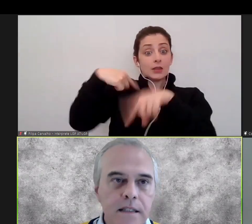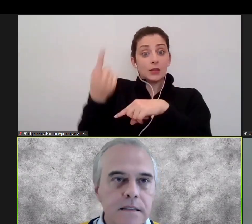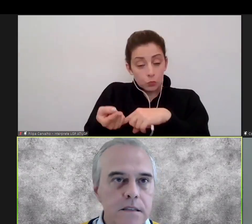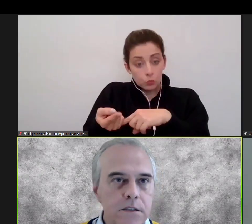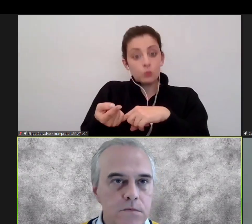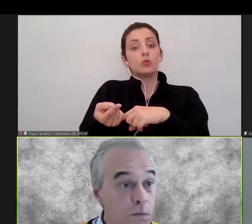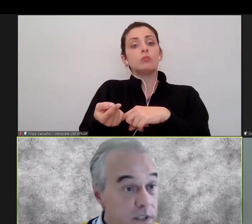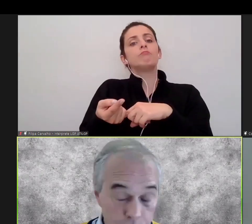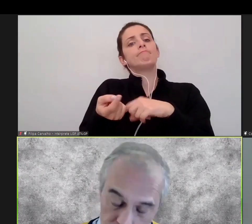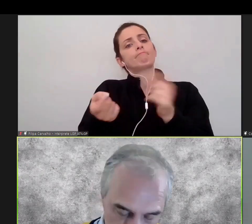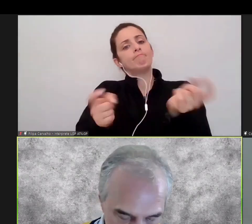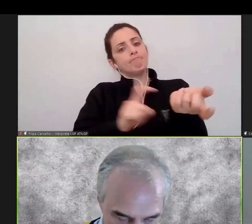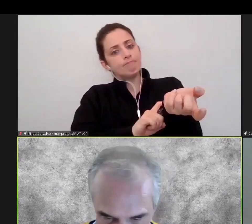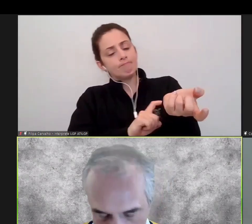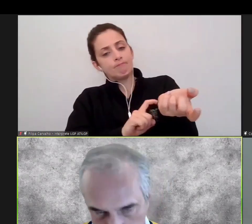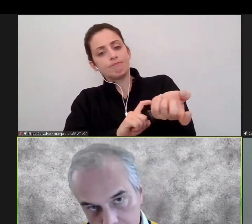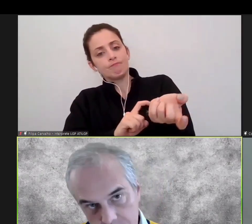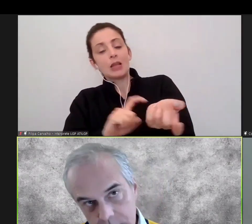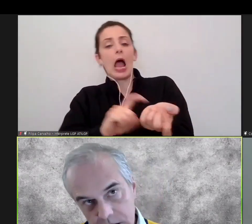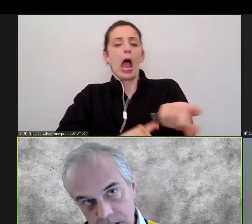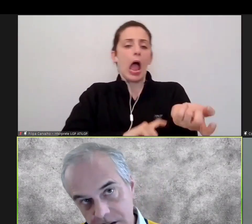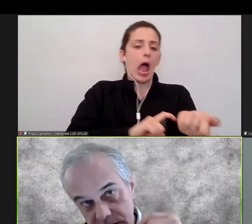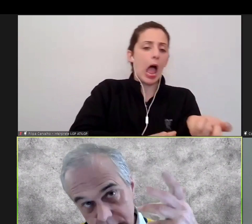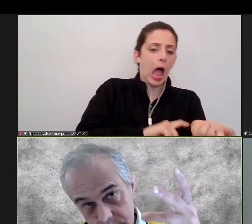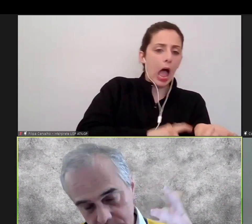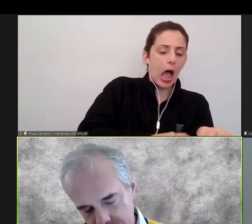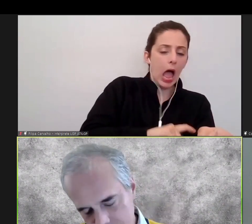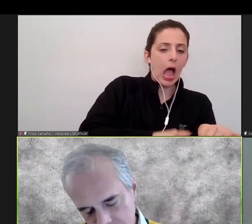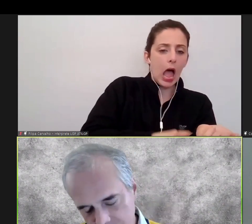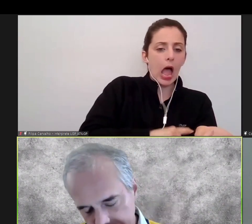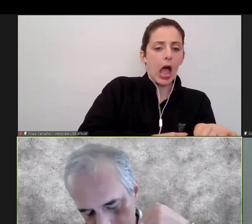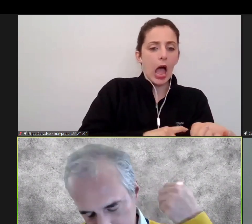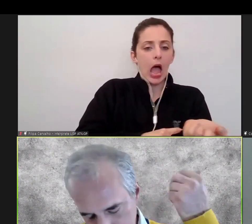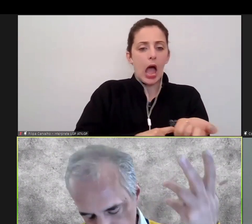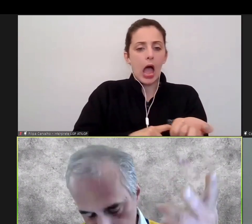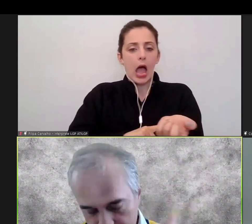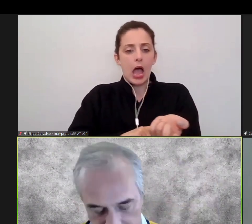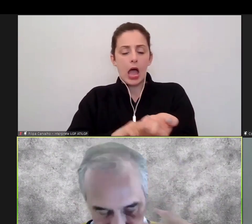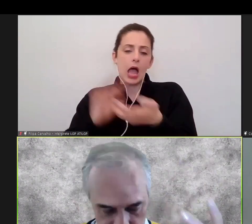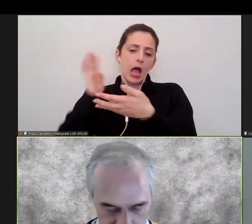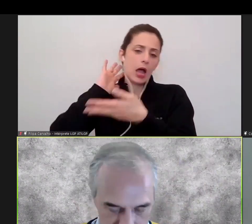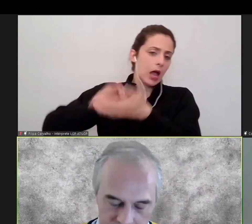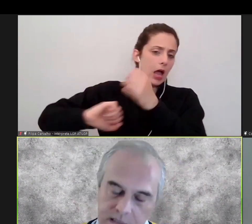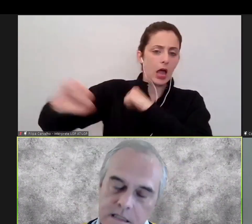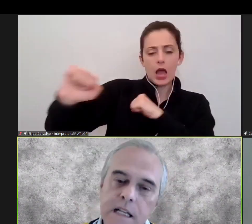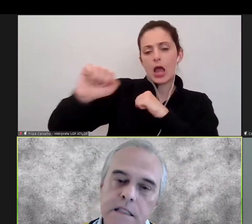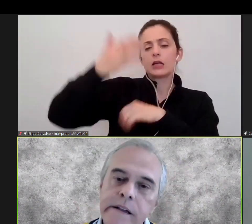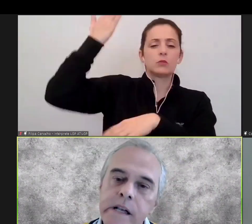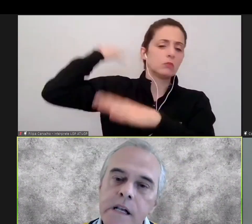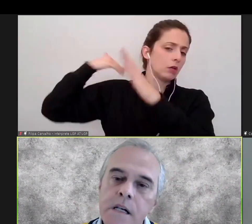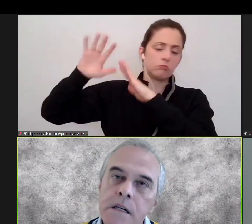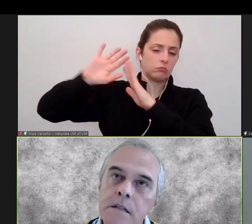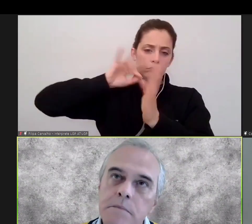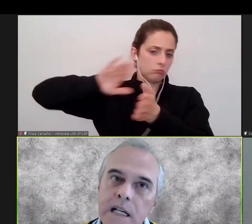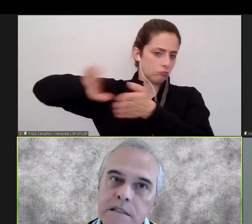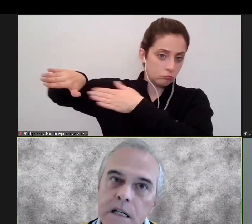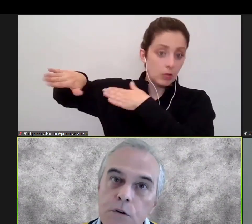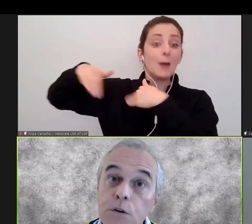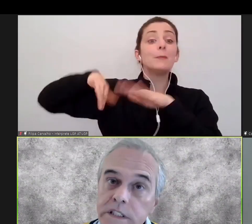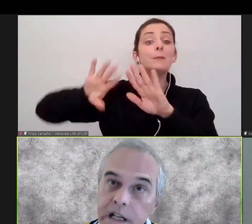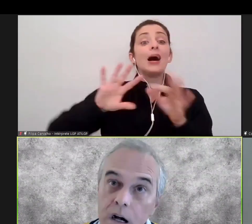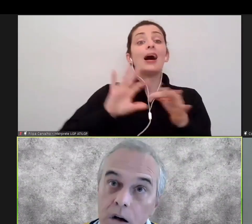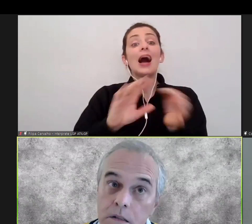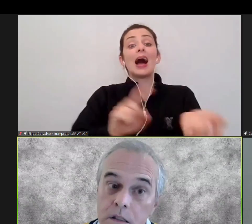esse racismo, como se construiu, falando não da escravização, da escravidão na antiguidade, na clássica, etc., mas